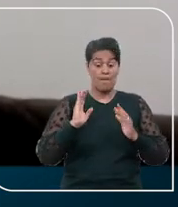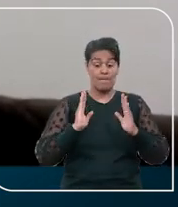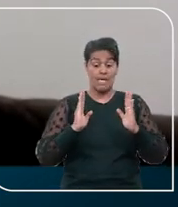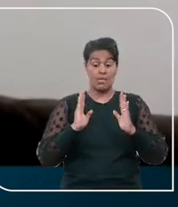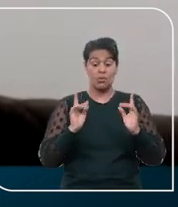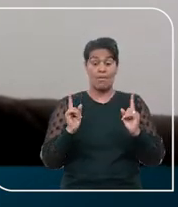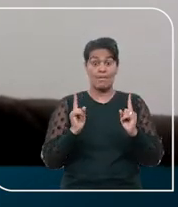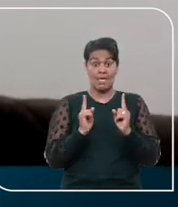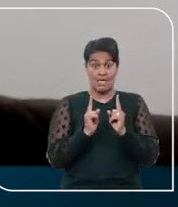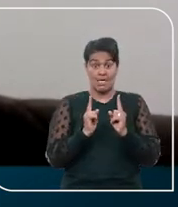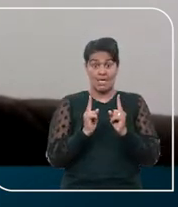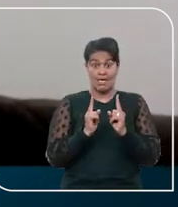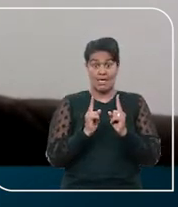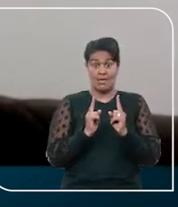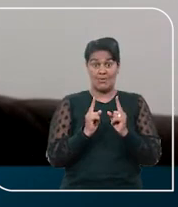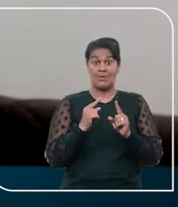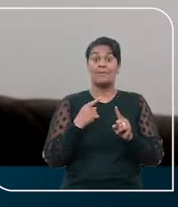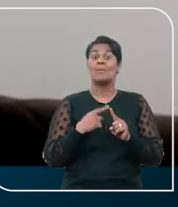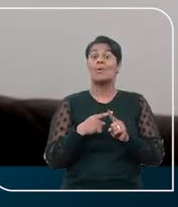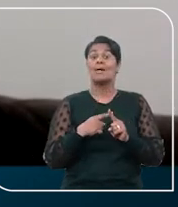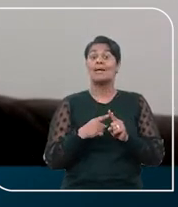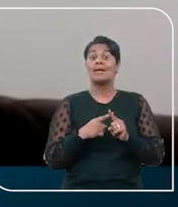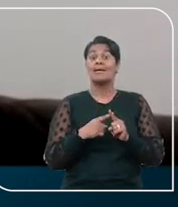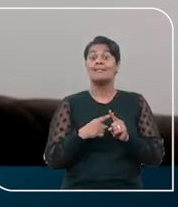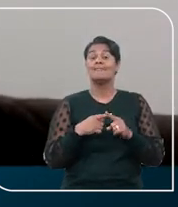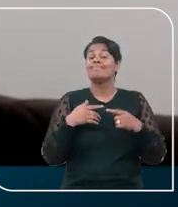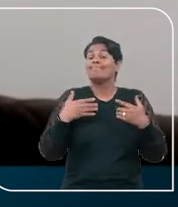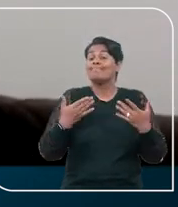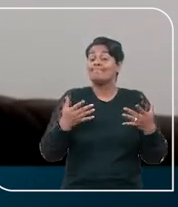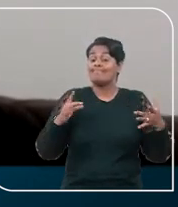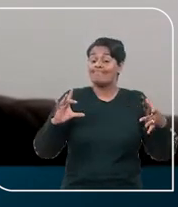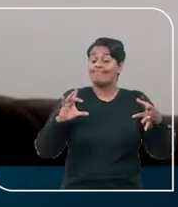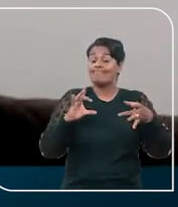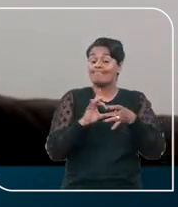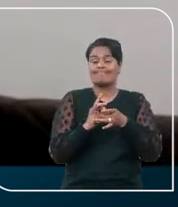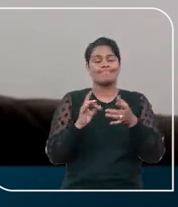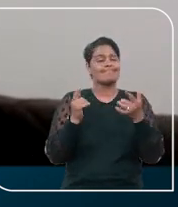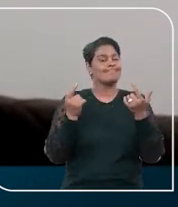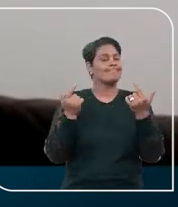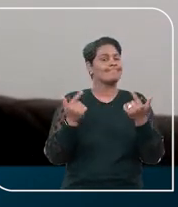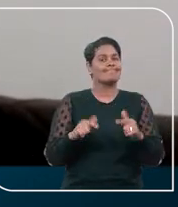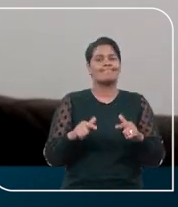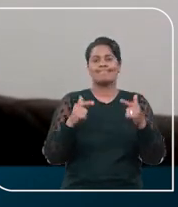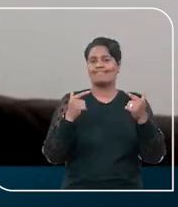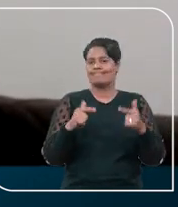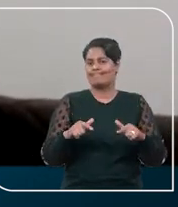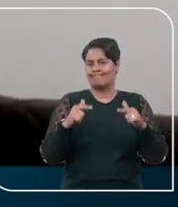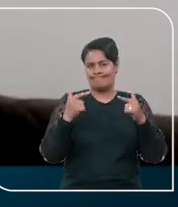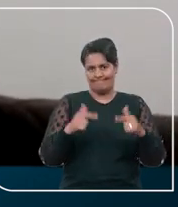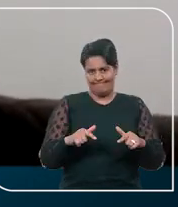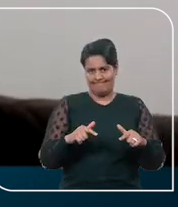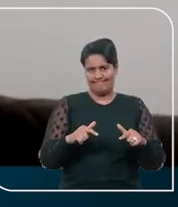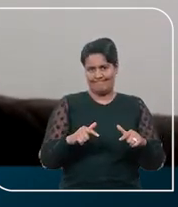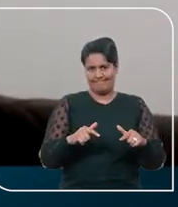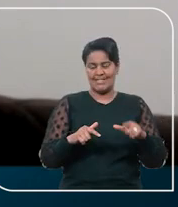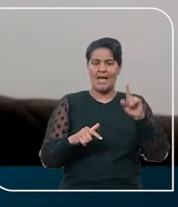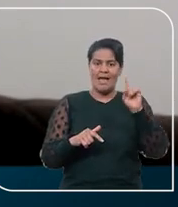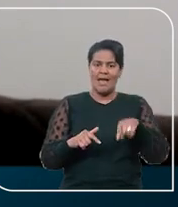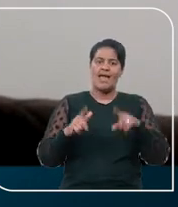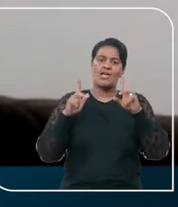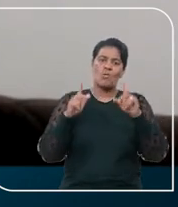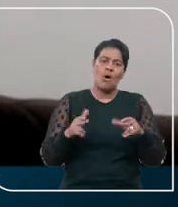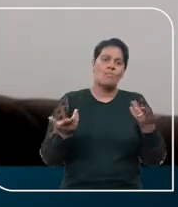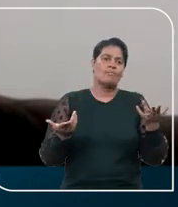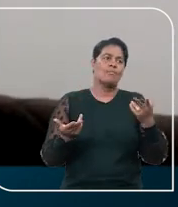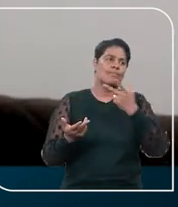justamente por conta da falta de vínculo, né, de compromisso com esse locatário, que passa a ser, na verdade, um hóspede, e aí,